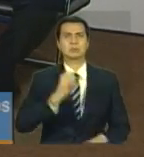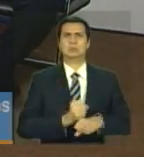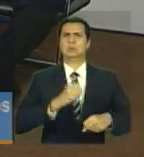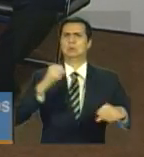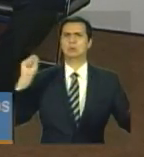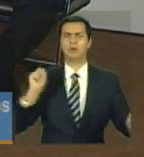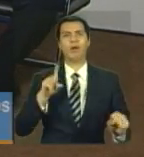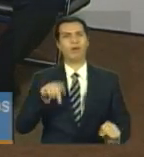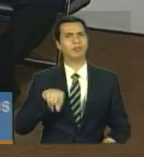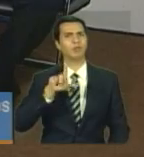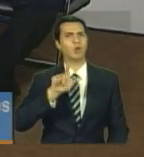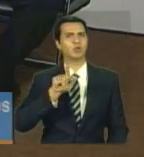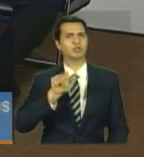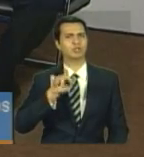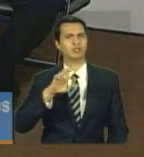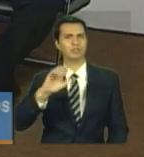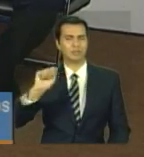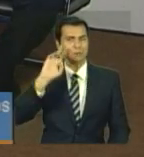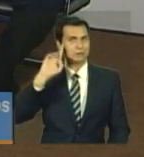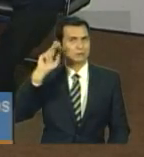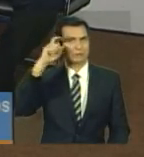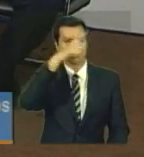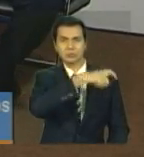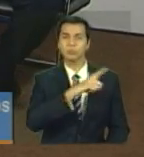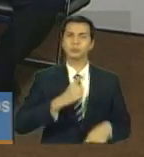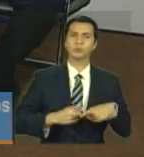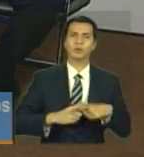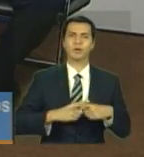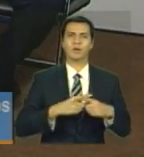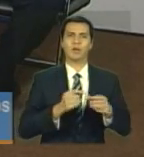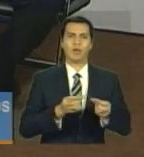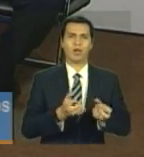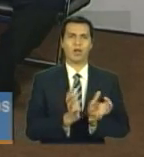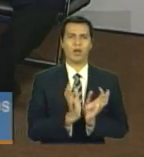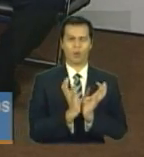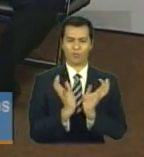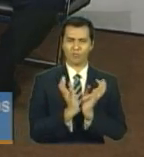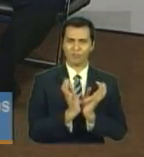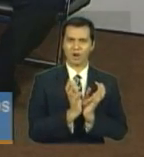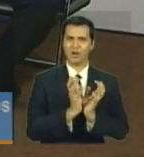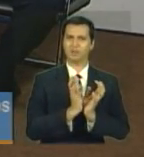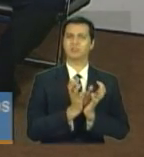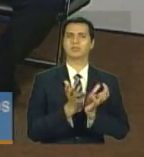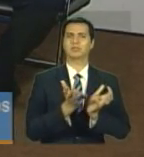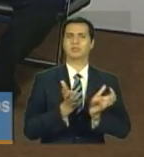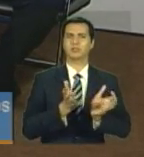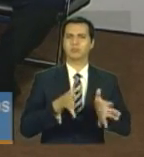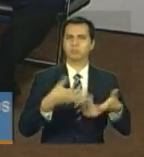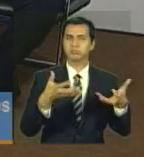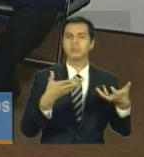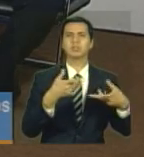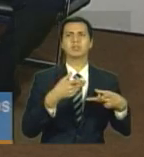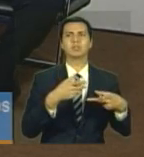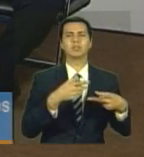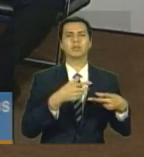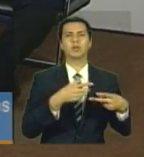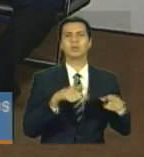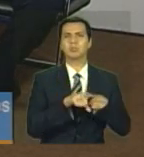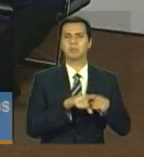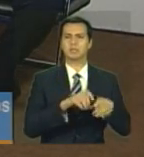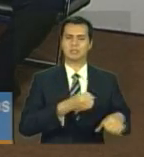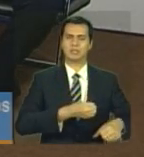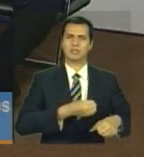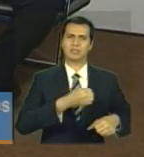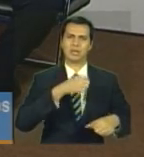é a logística, muitas vezes a alface, né, ou a cenoura, né, fica viajando 100 quilômetros para chegar até o destino da escola ou de uma entidade,